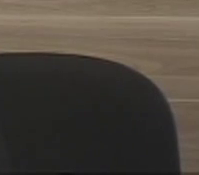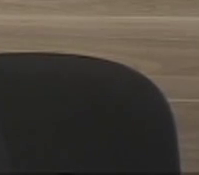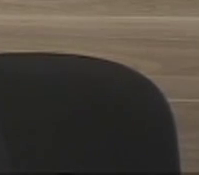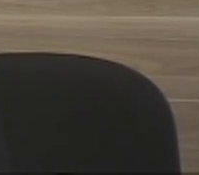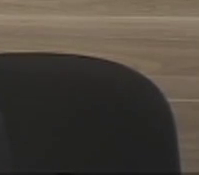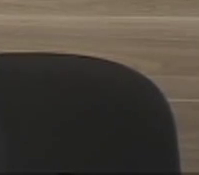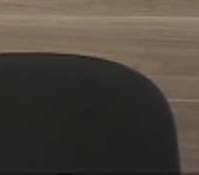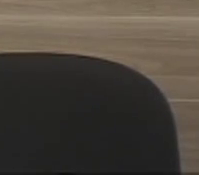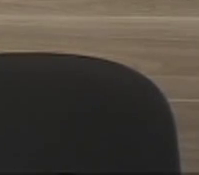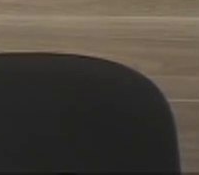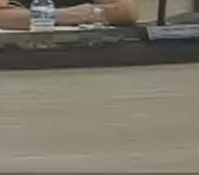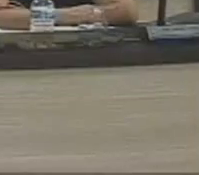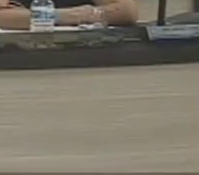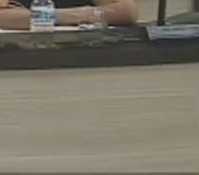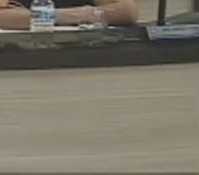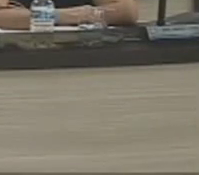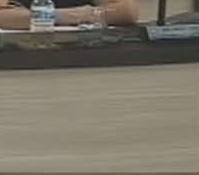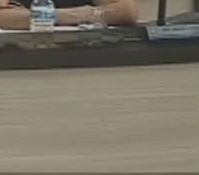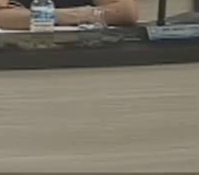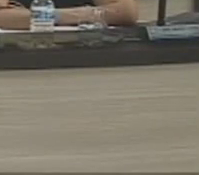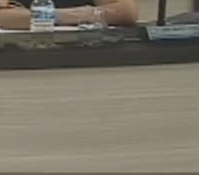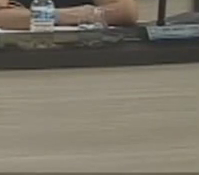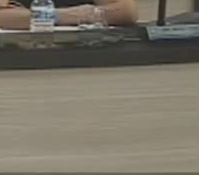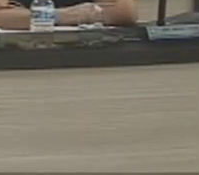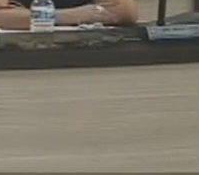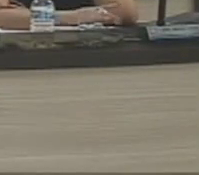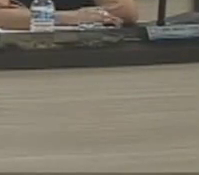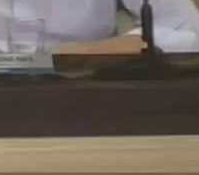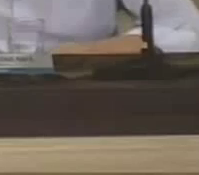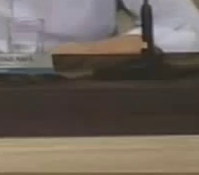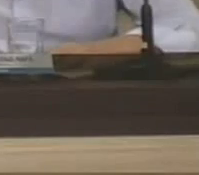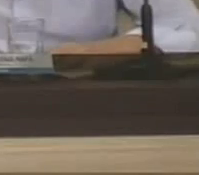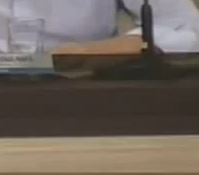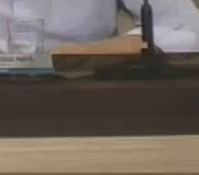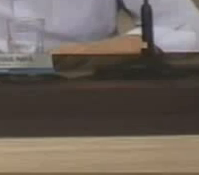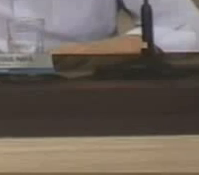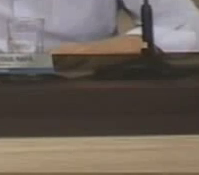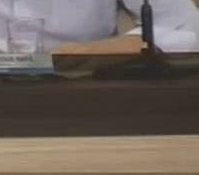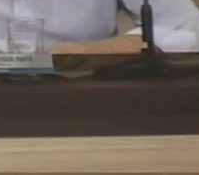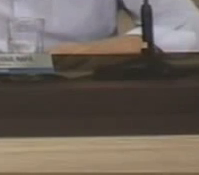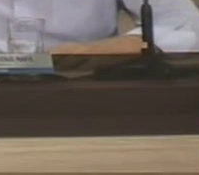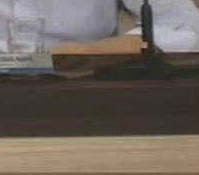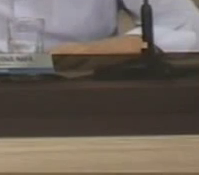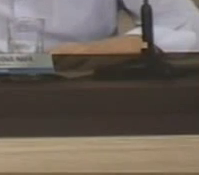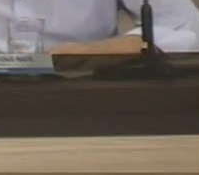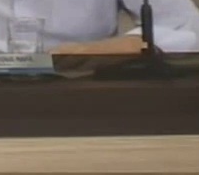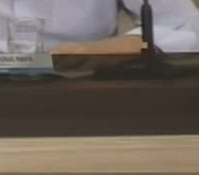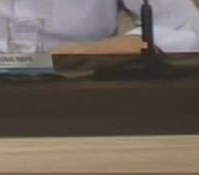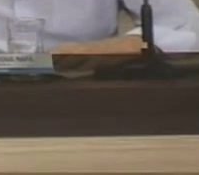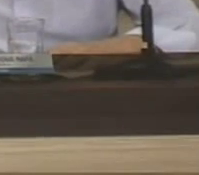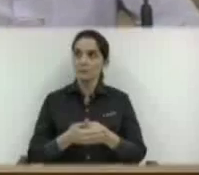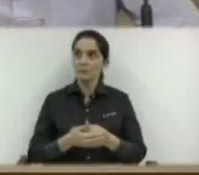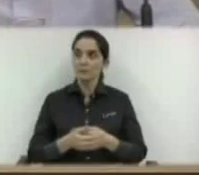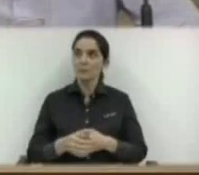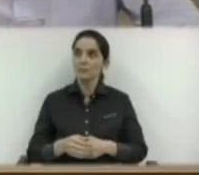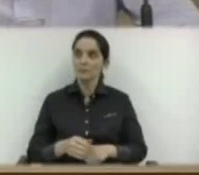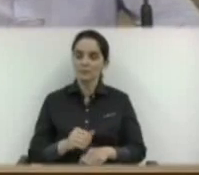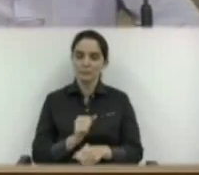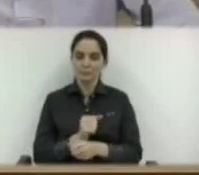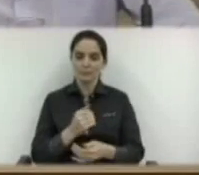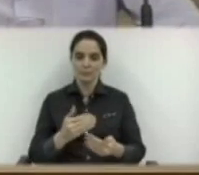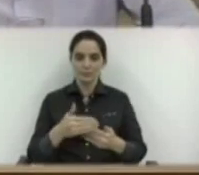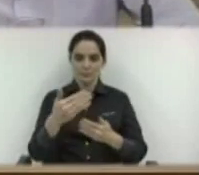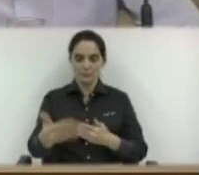da caneta. Então, é somente isso, senhor presidente. Não havendo mais tempo hábil, essa presidência encerra o expediente